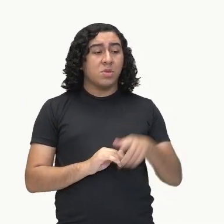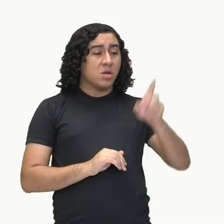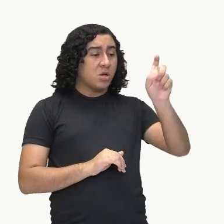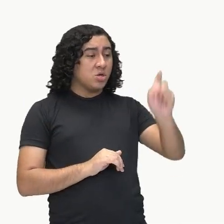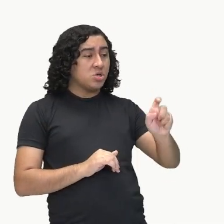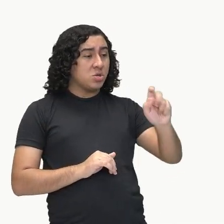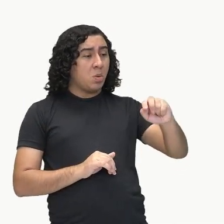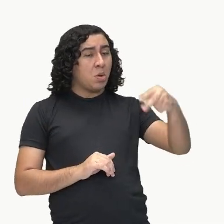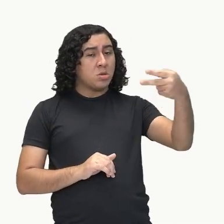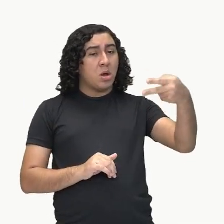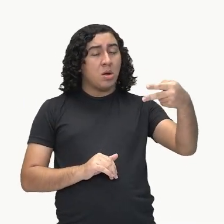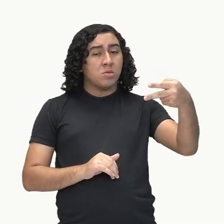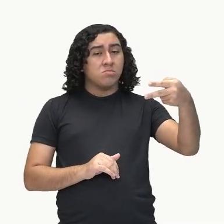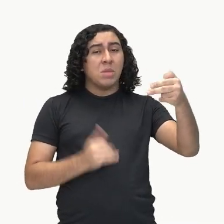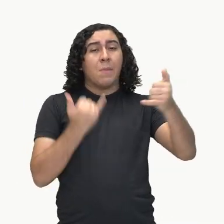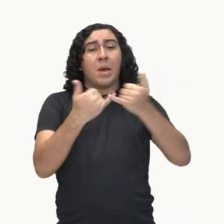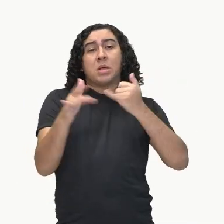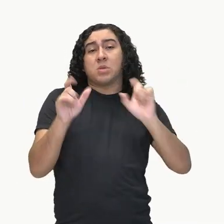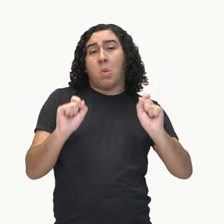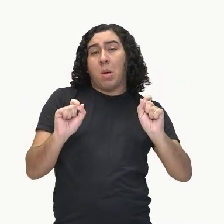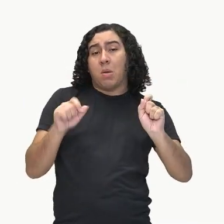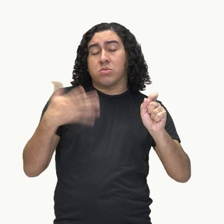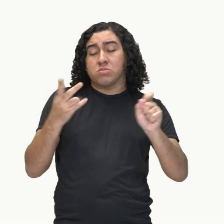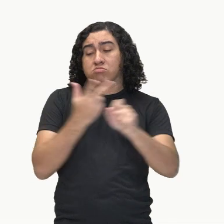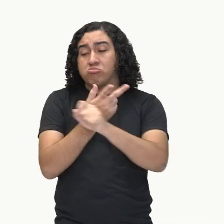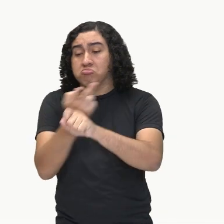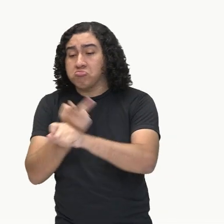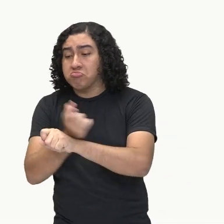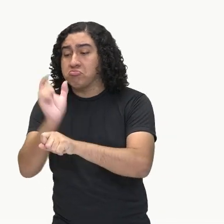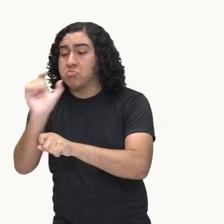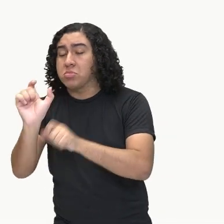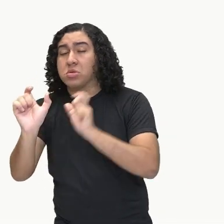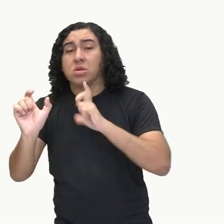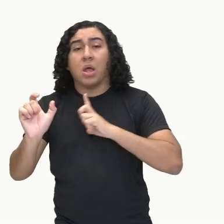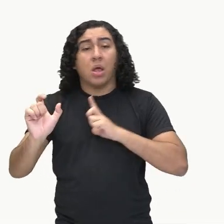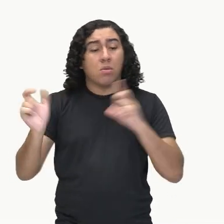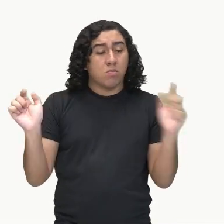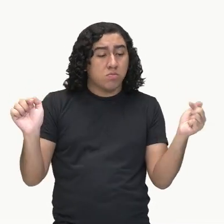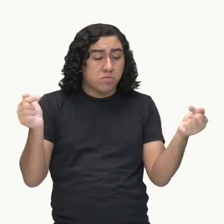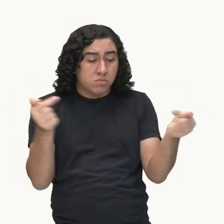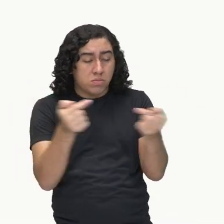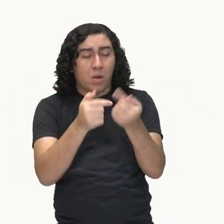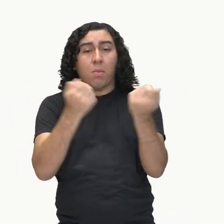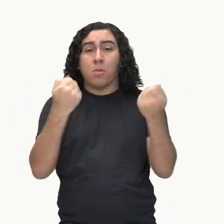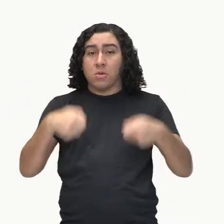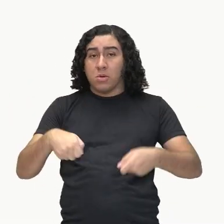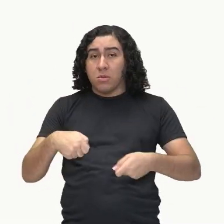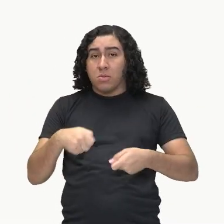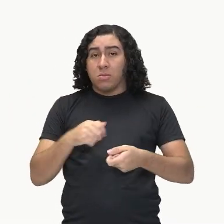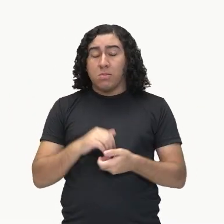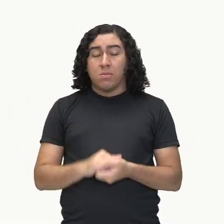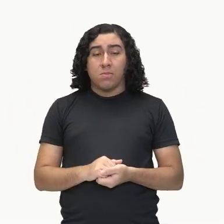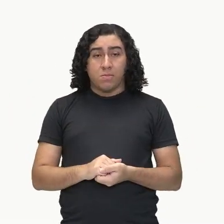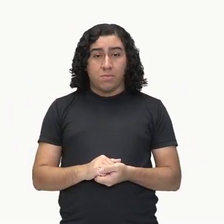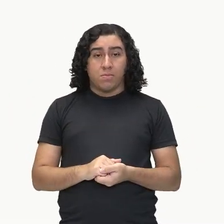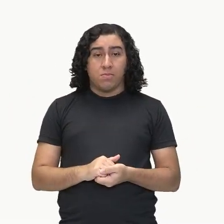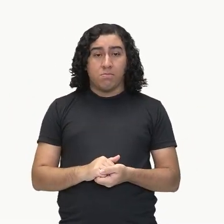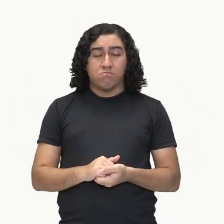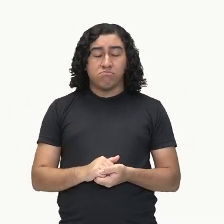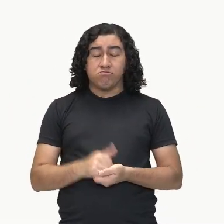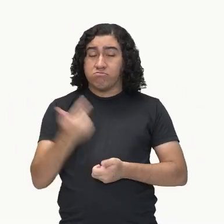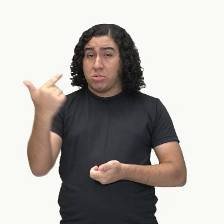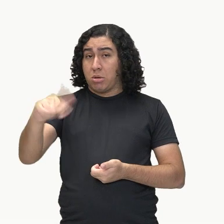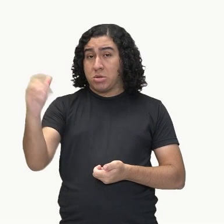ao quadrado? Existe algum outro aqui, termo no polinômio, que você veja que é elevado a x ao quadrado?